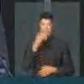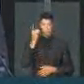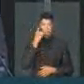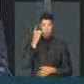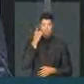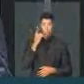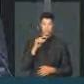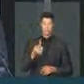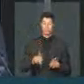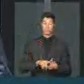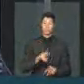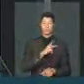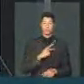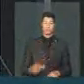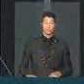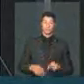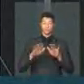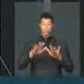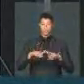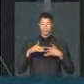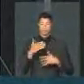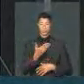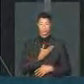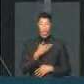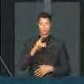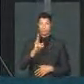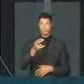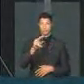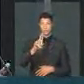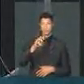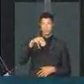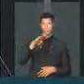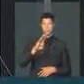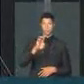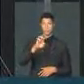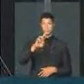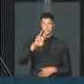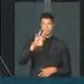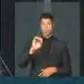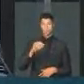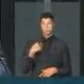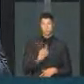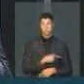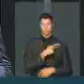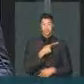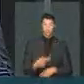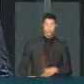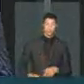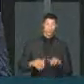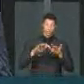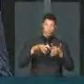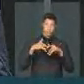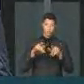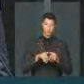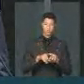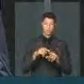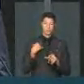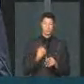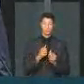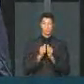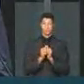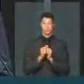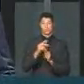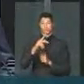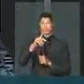deputado e presidente da Assembleia, o companheiro Humberto Coutinho, nosso presidente da Assembleia, também companheiro do nosso